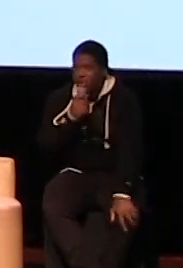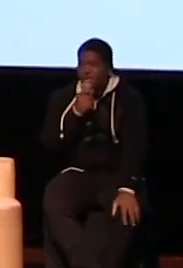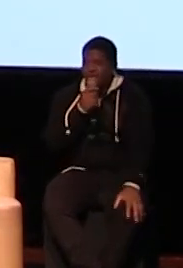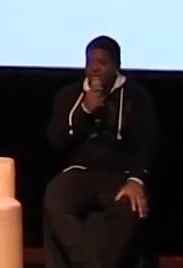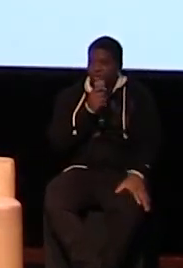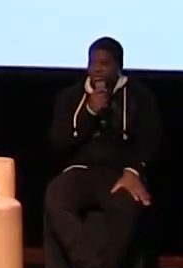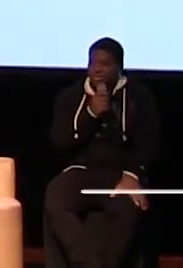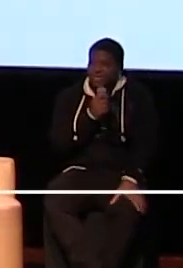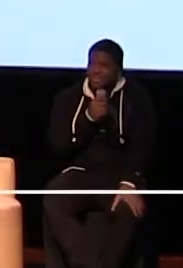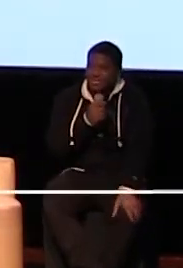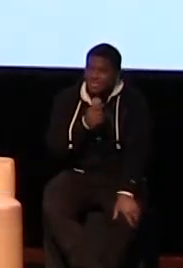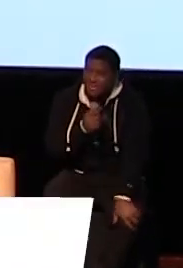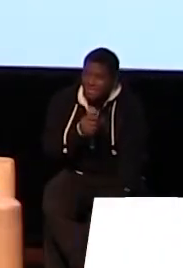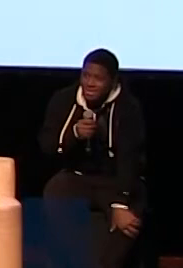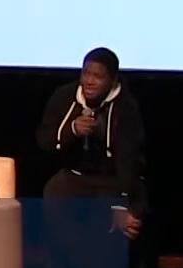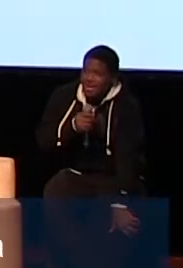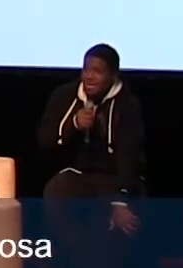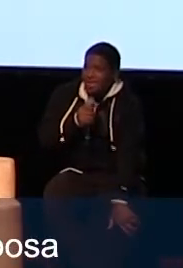Boa tarde a todos.